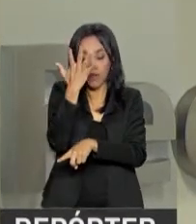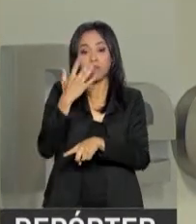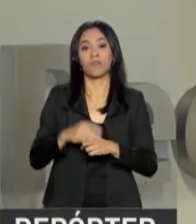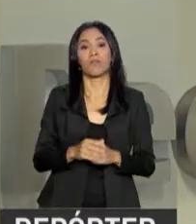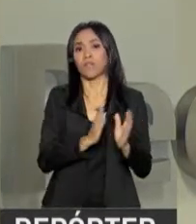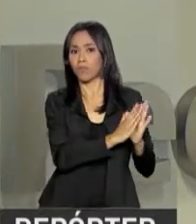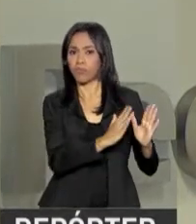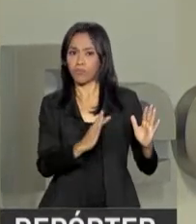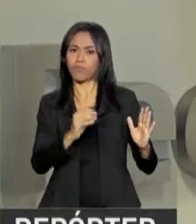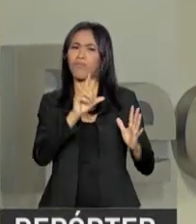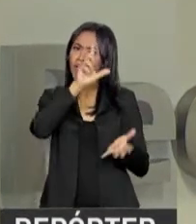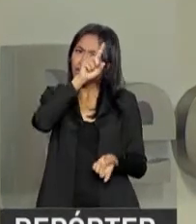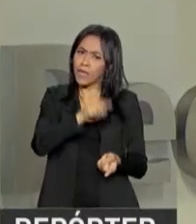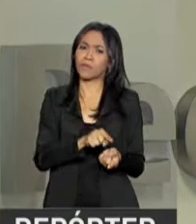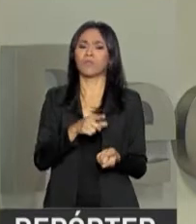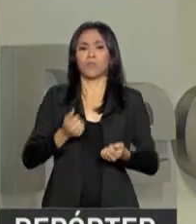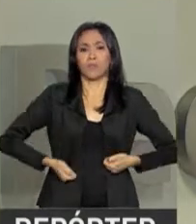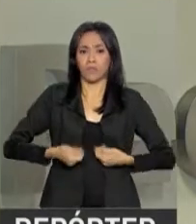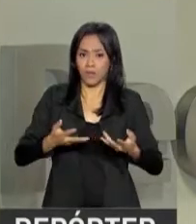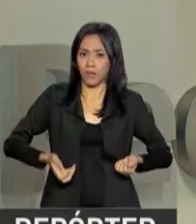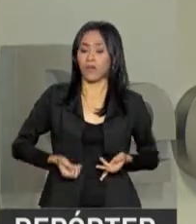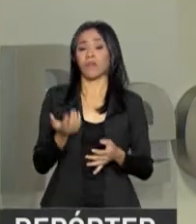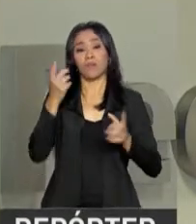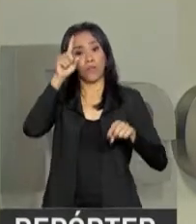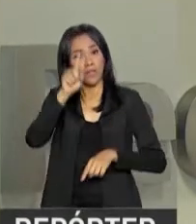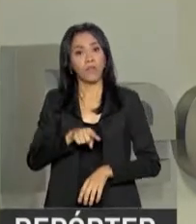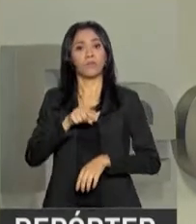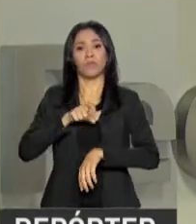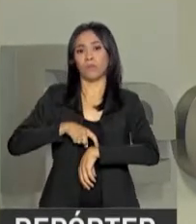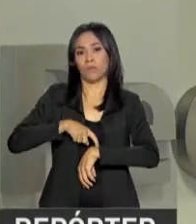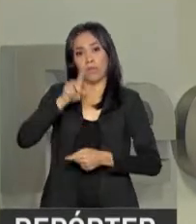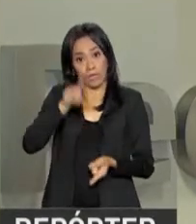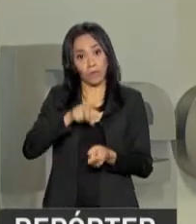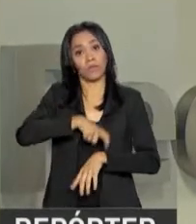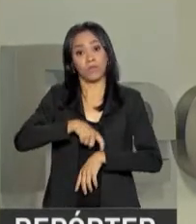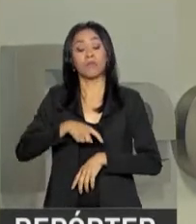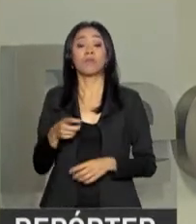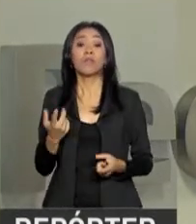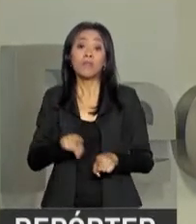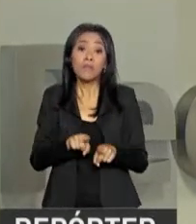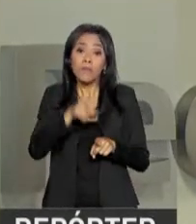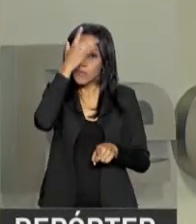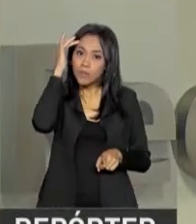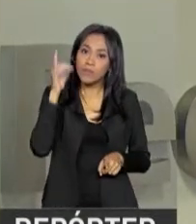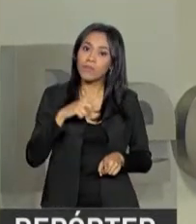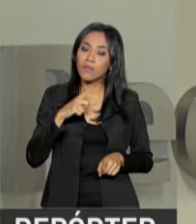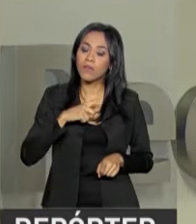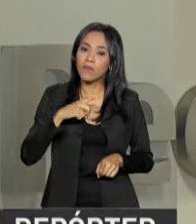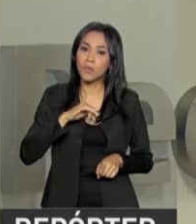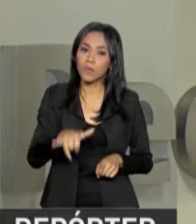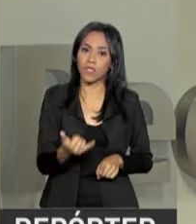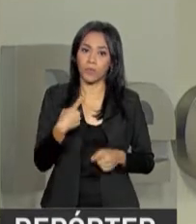processo é uma redução significativa de custos e de tempo para as organizações e também o trabalhador passa a ter vantagens com isso porque o cadastro